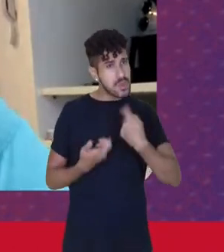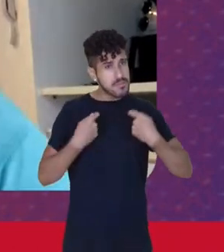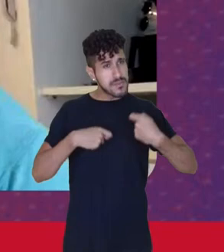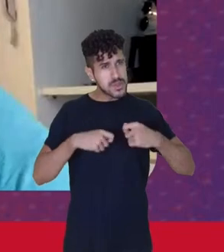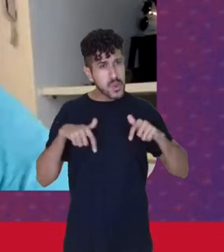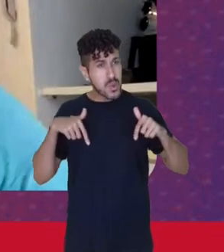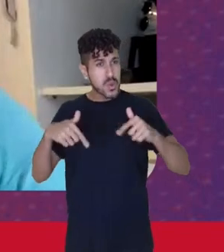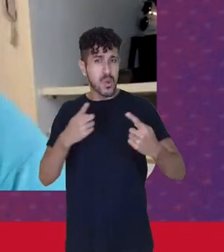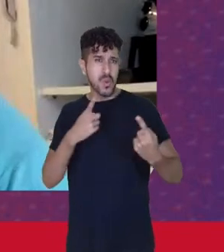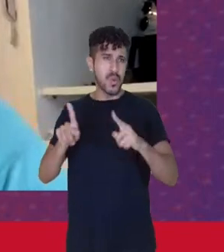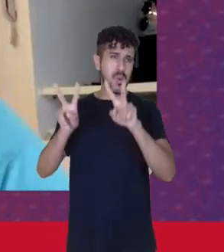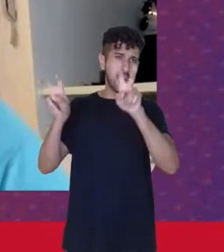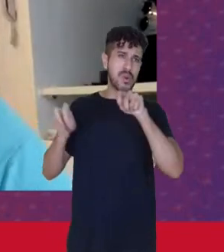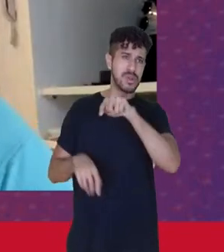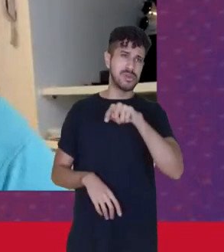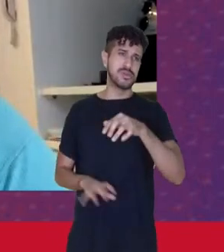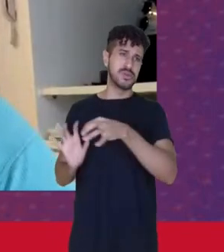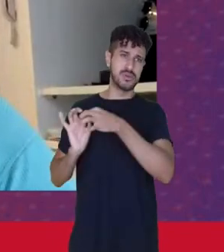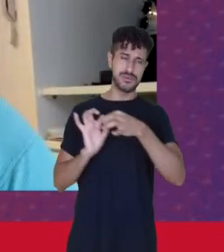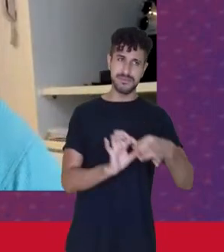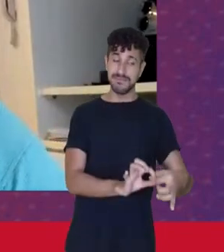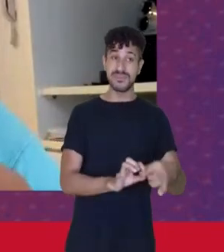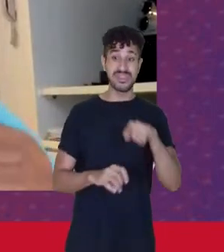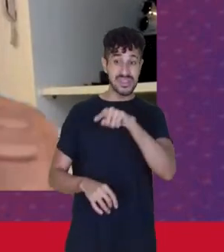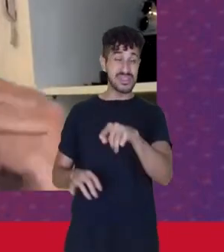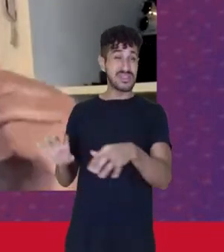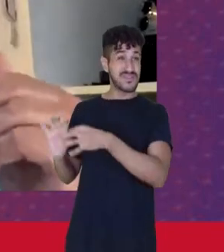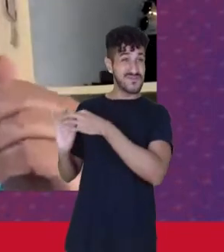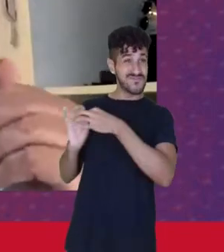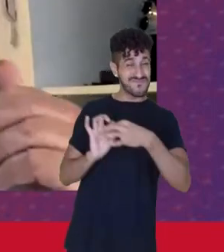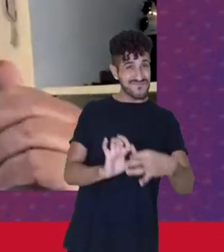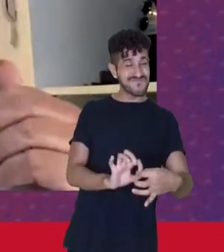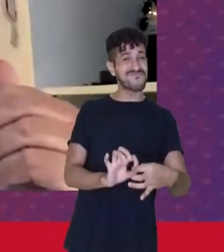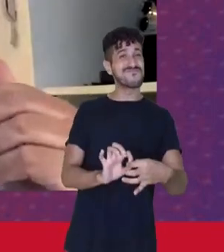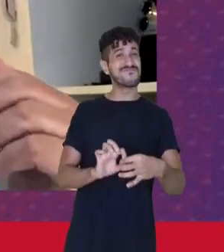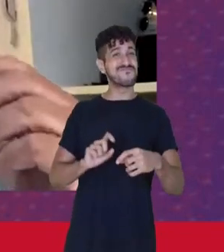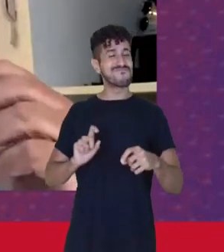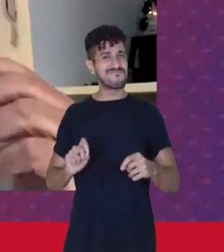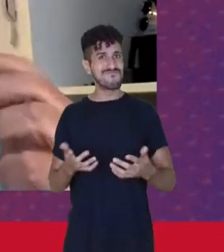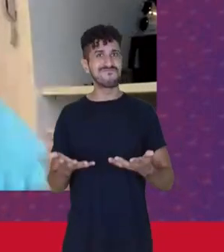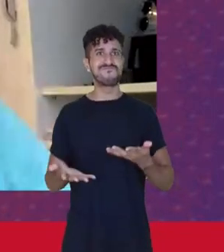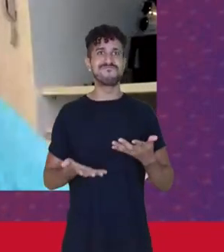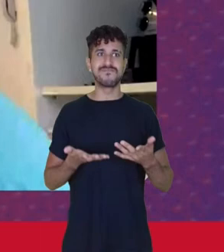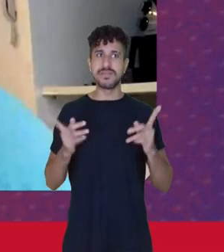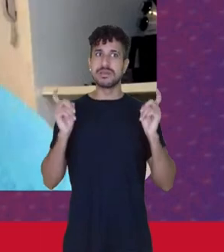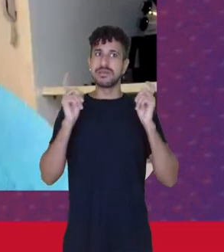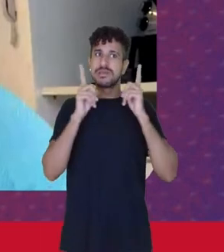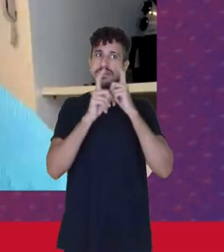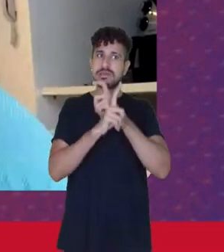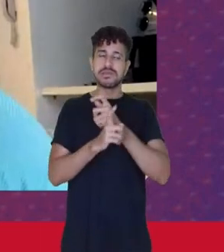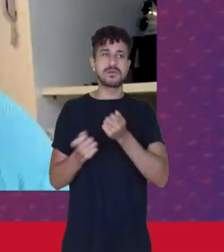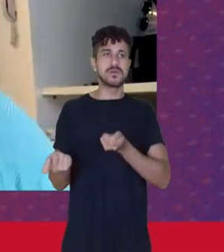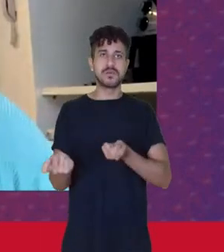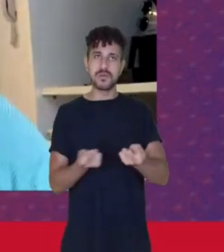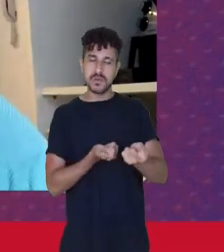precisamos enfrentar esta realidade. Esta realidade, ela é de difícil